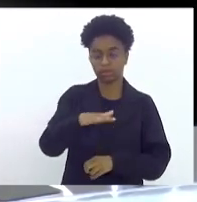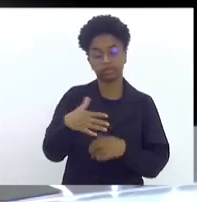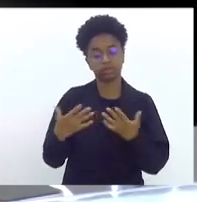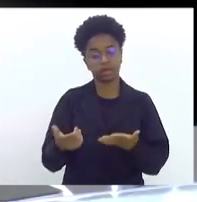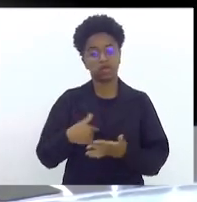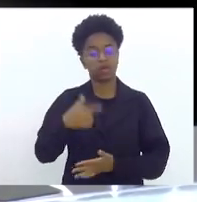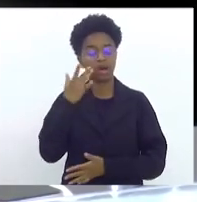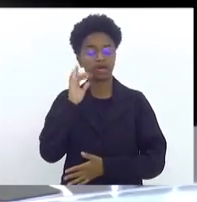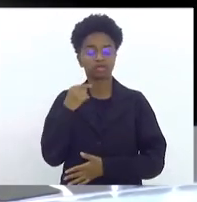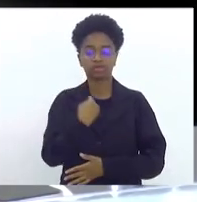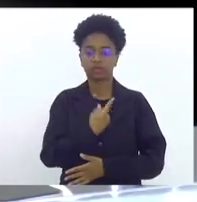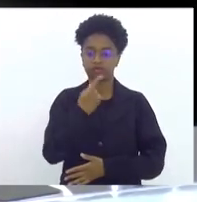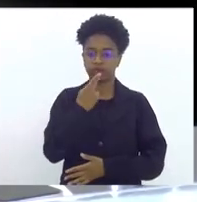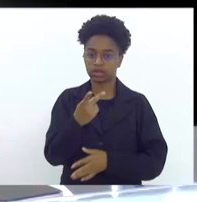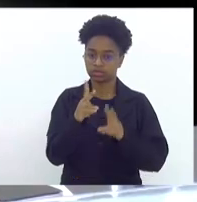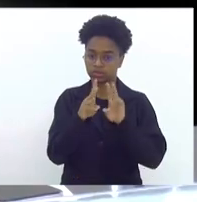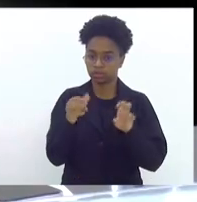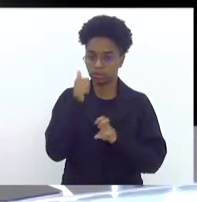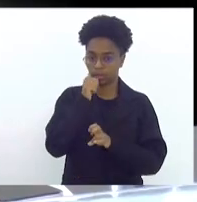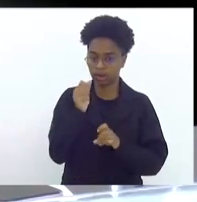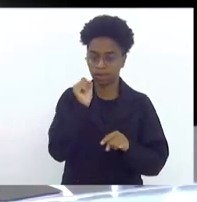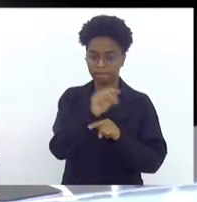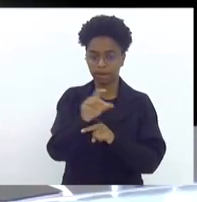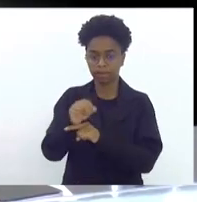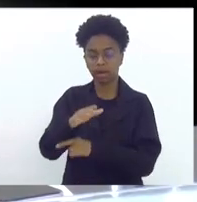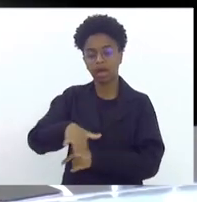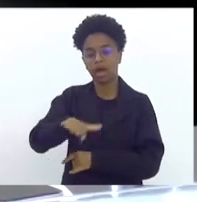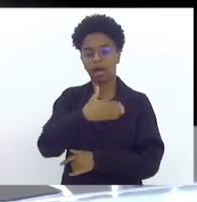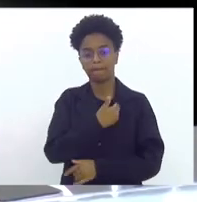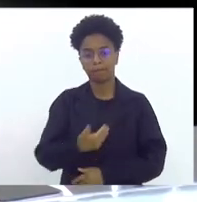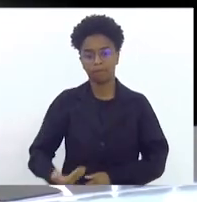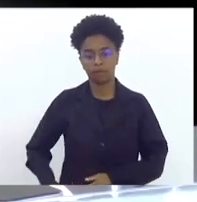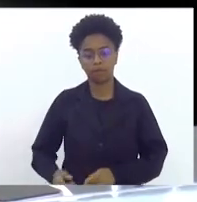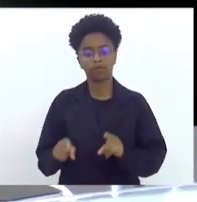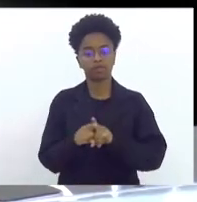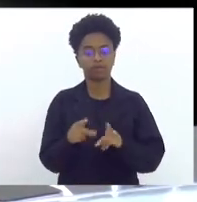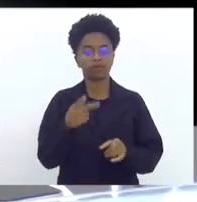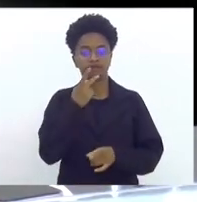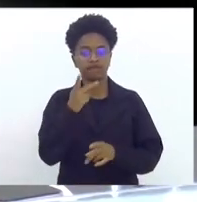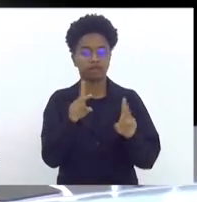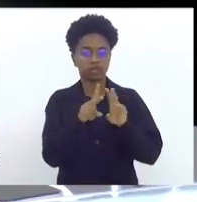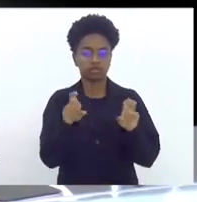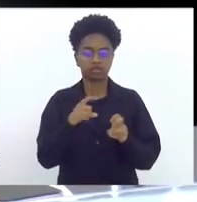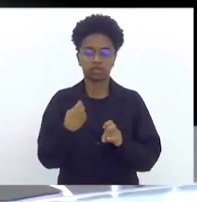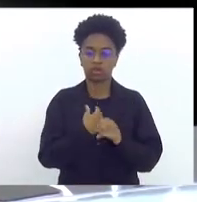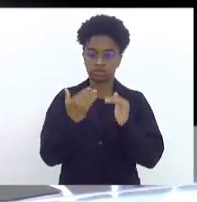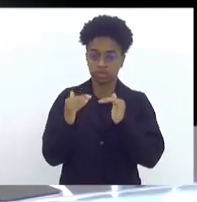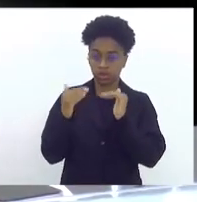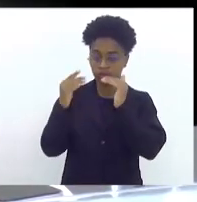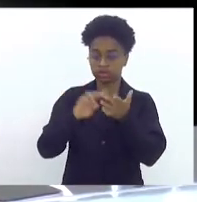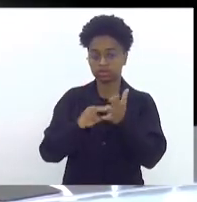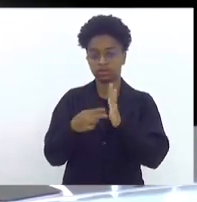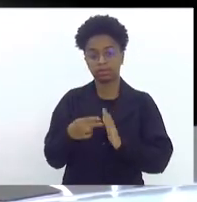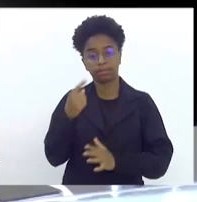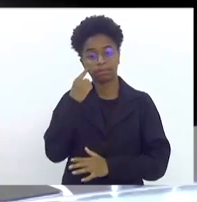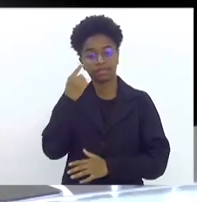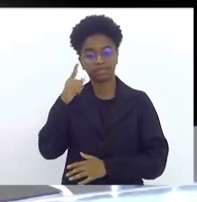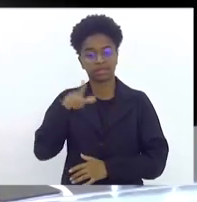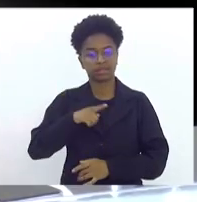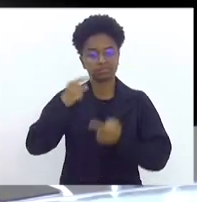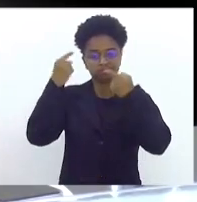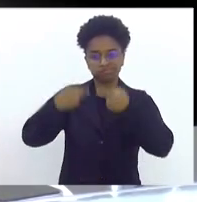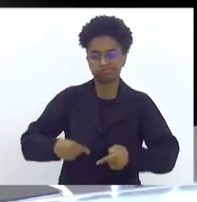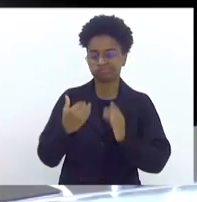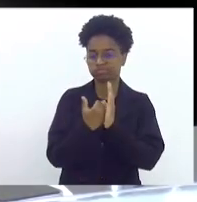falar das mulheres ocupando o espaço público da nossa honra é pensar que é Um Desafio enorme